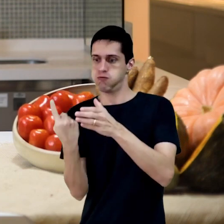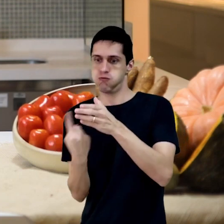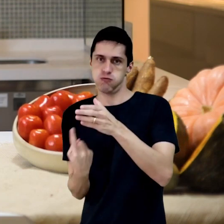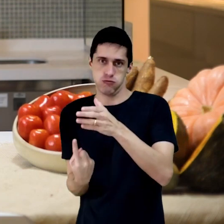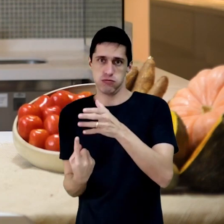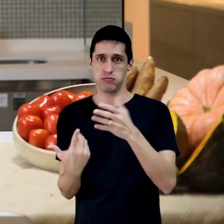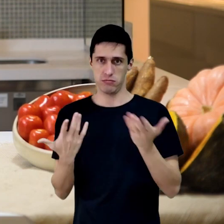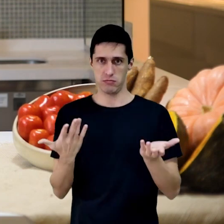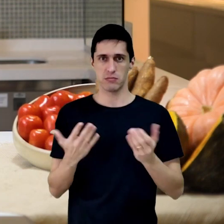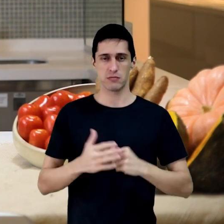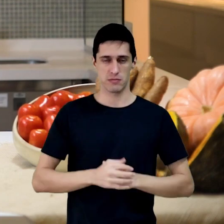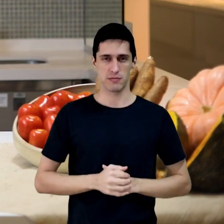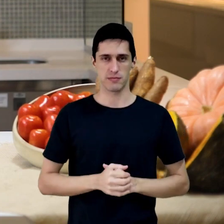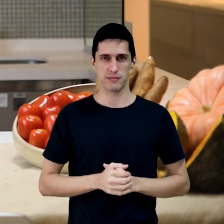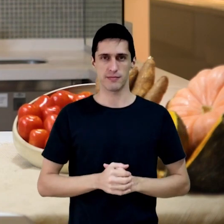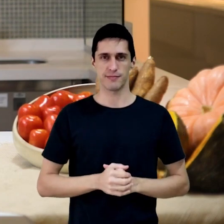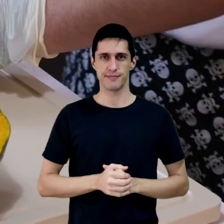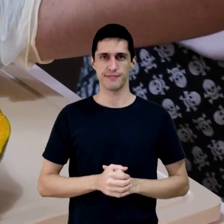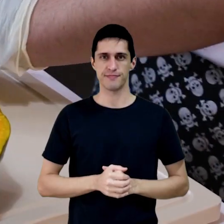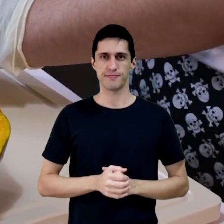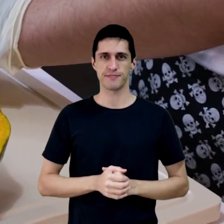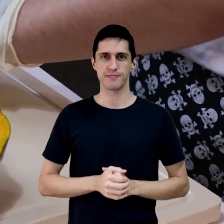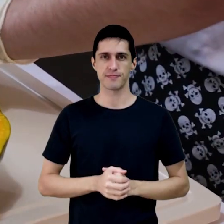casa. Então vai trazer para cá.